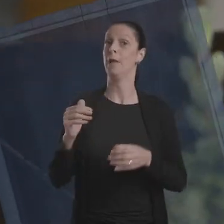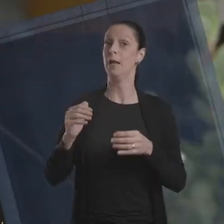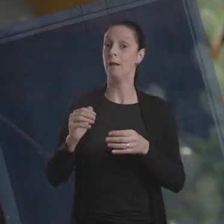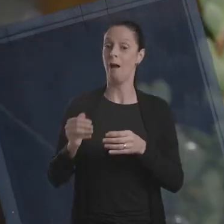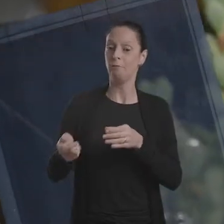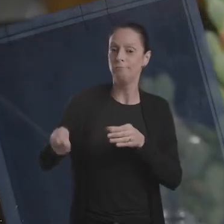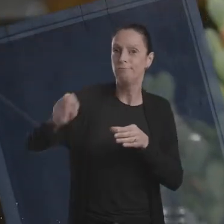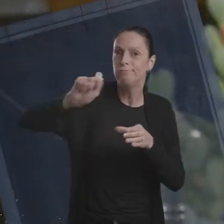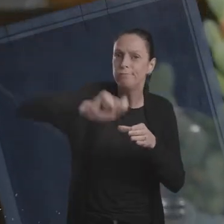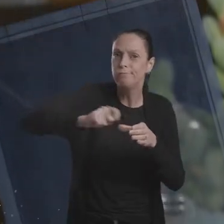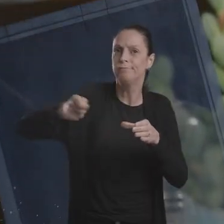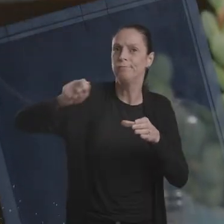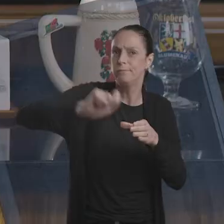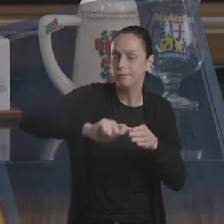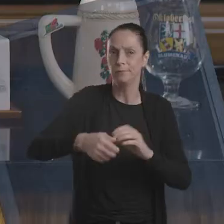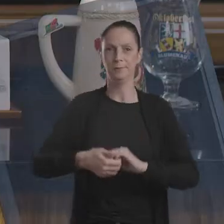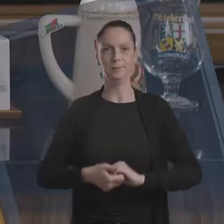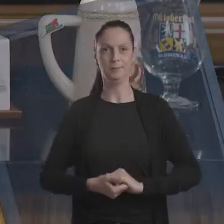bem cheias.